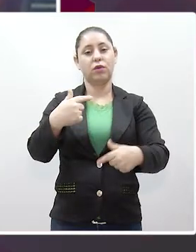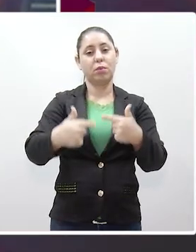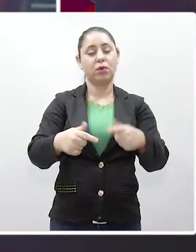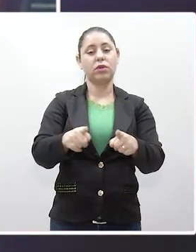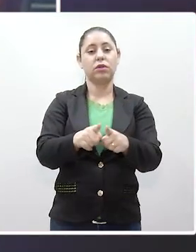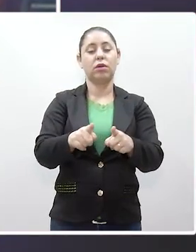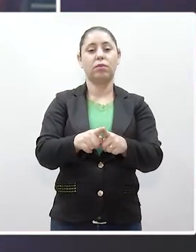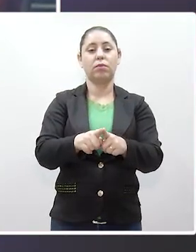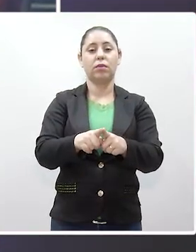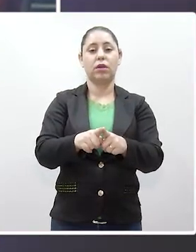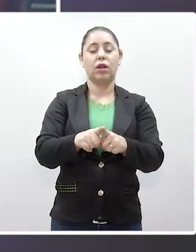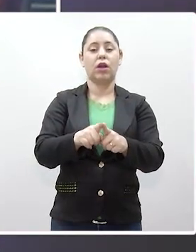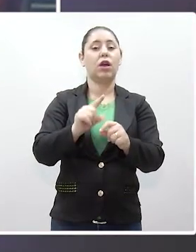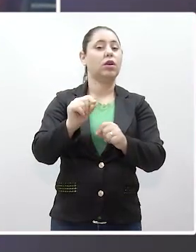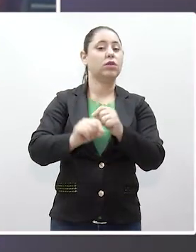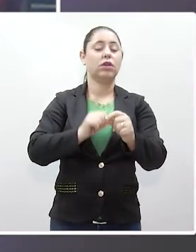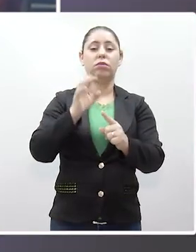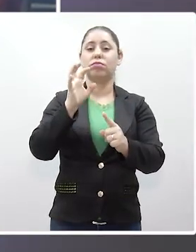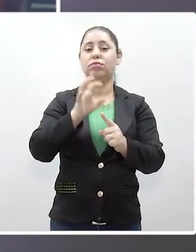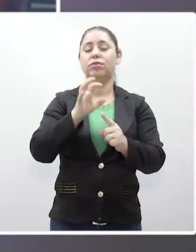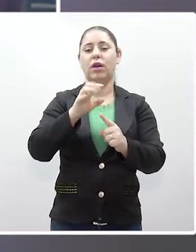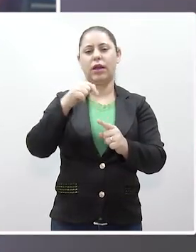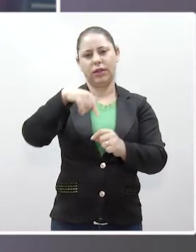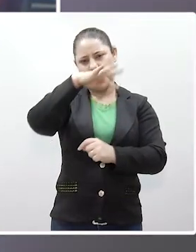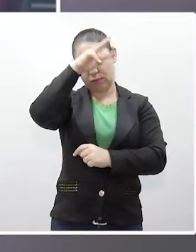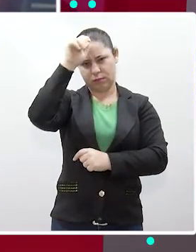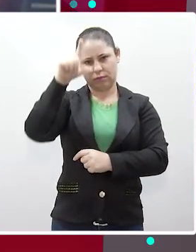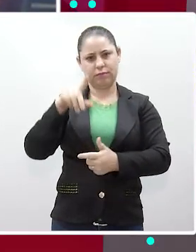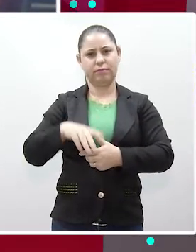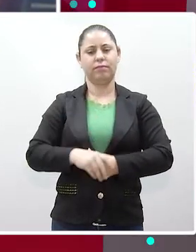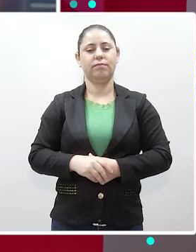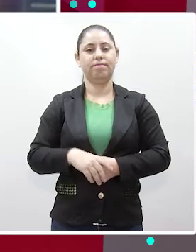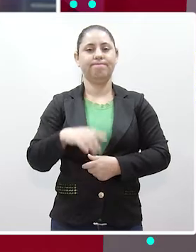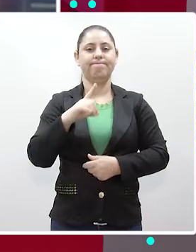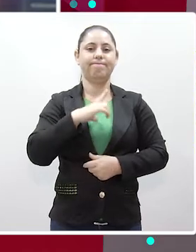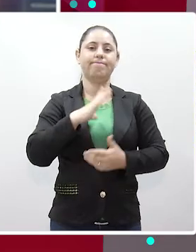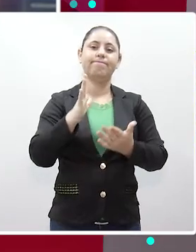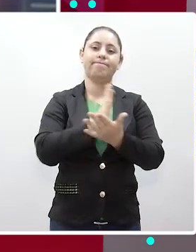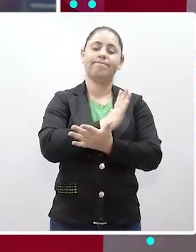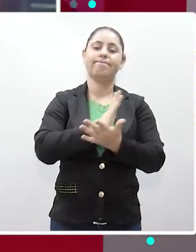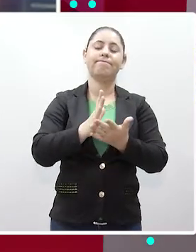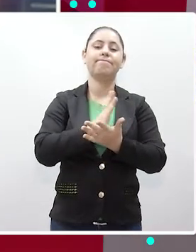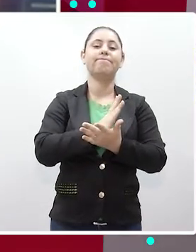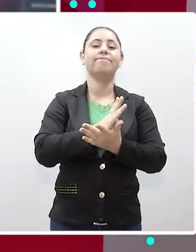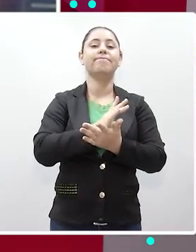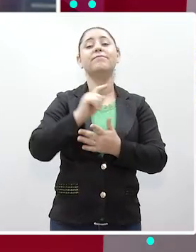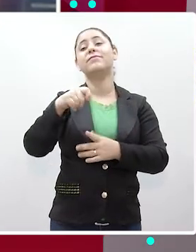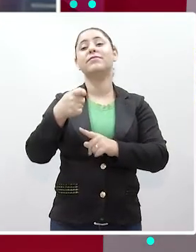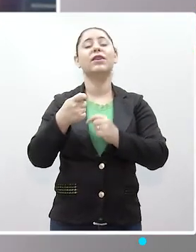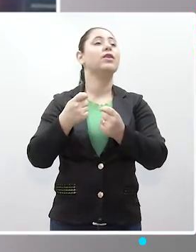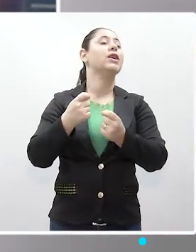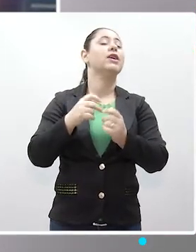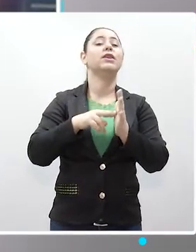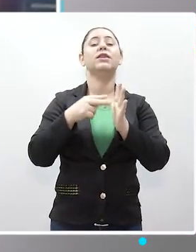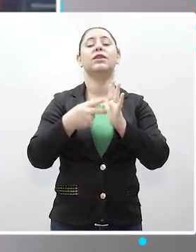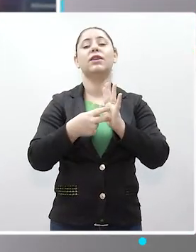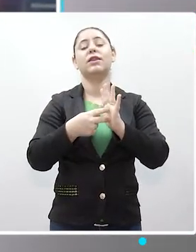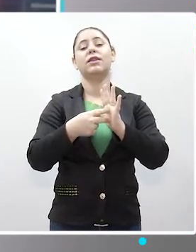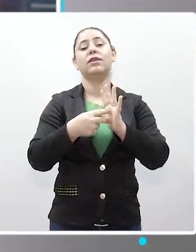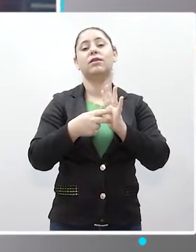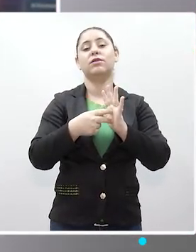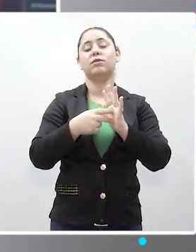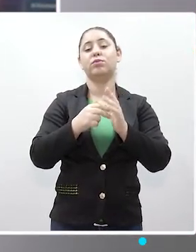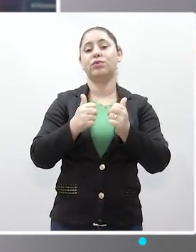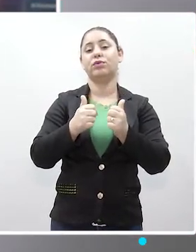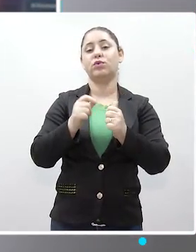cíclicas atingem na veia isso. Já no Mato Grosso do Sul, a gente tem alguns sinais positivos, né? Então, a despeito